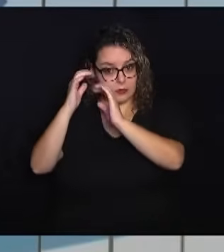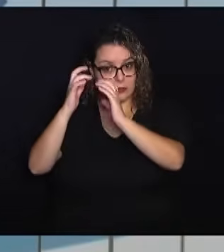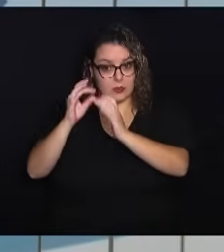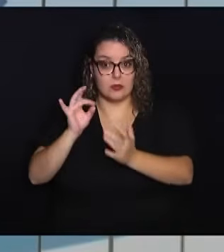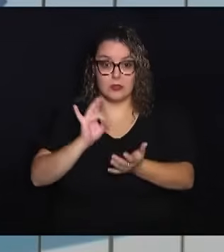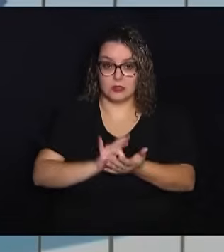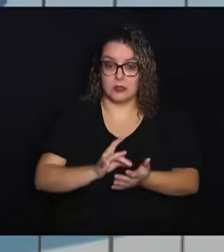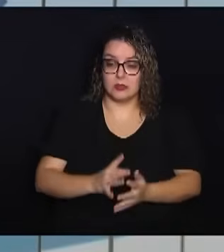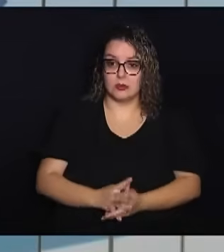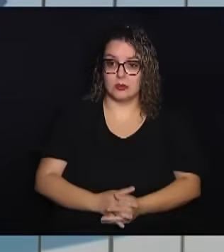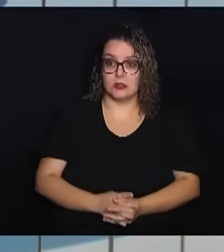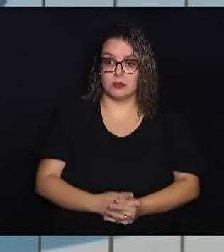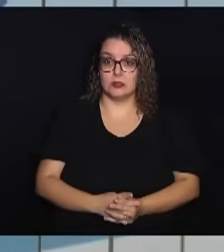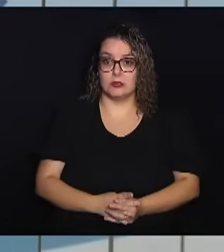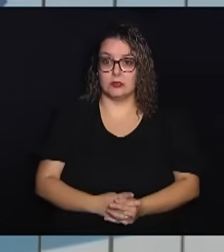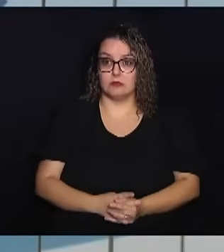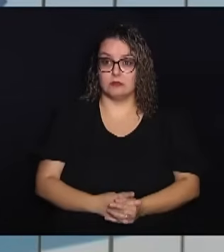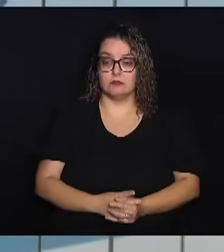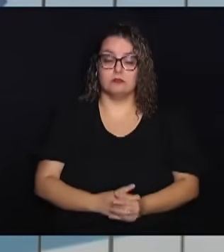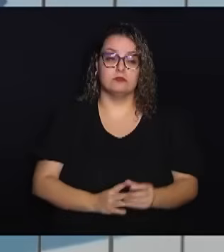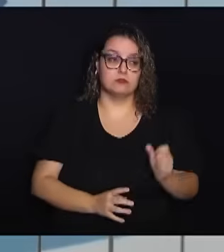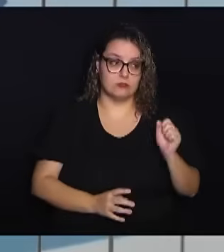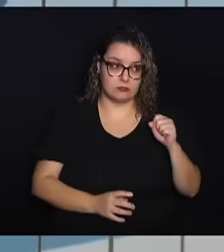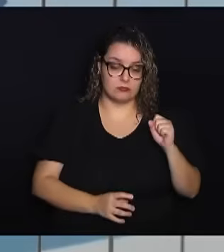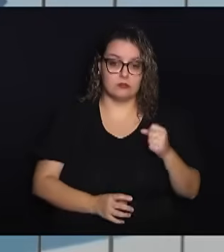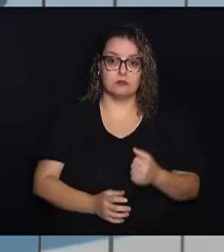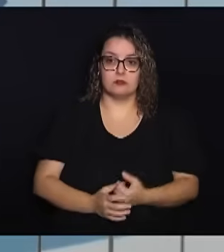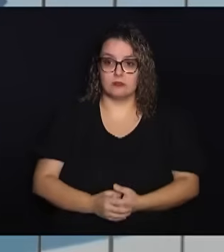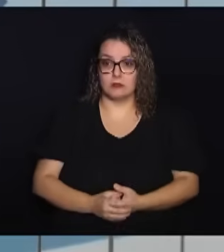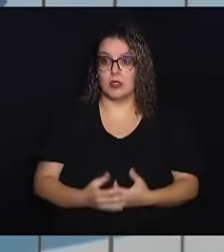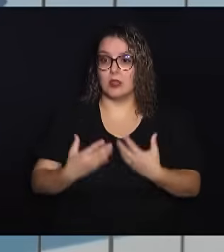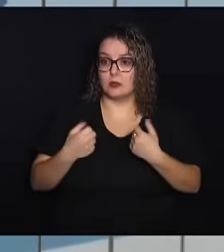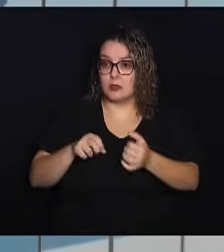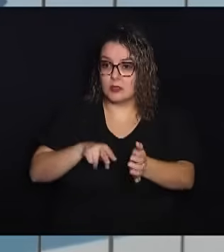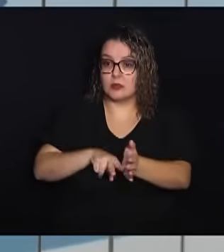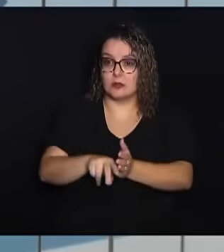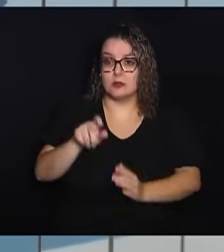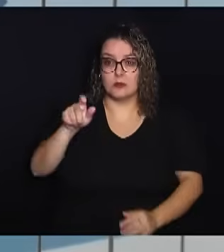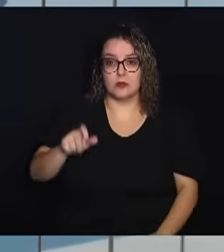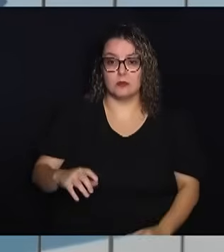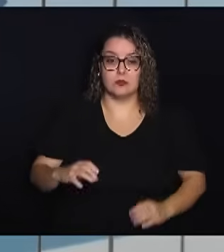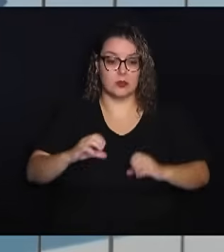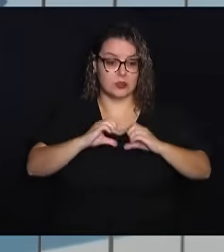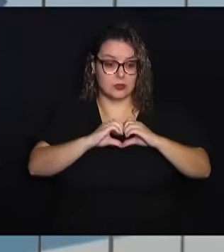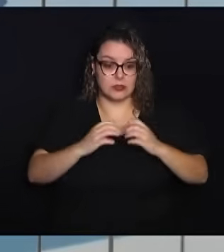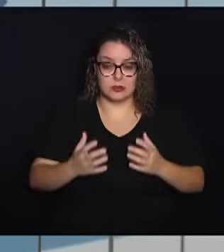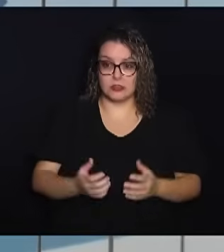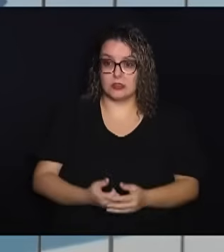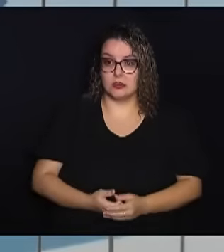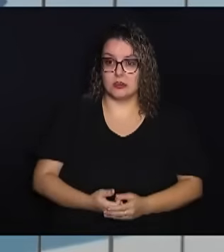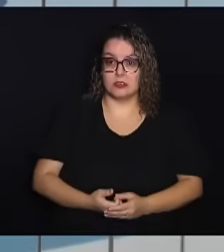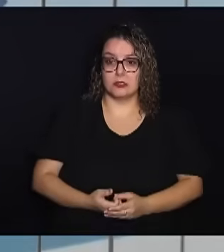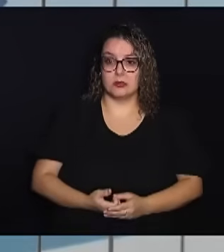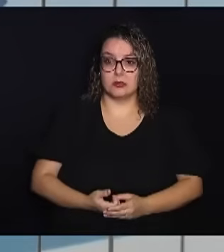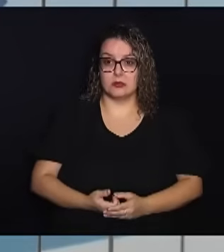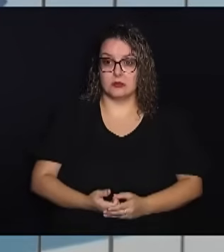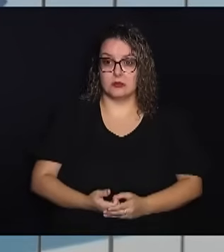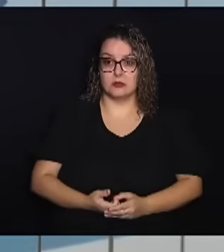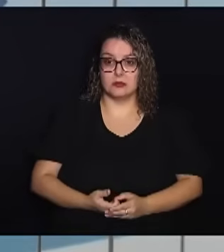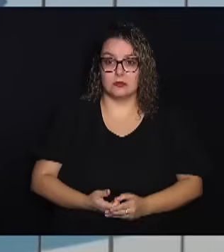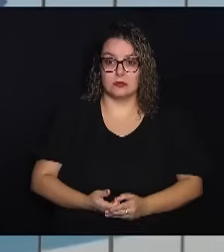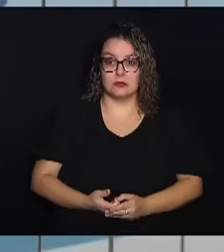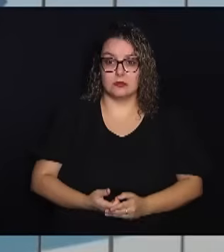verdadeira. E de você receber diagnóstico de uma pessoa que você ama e não